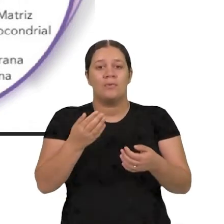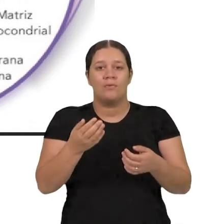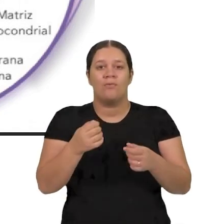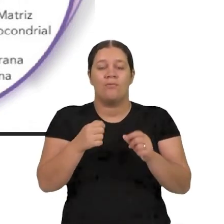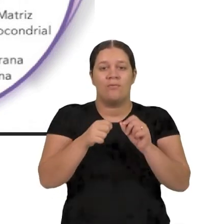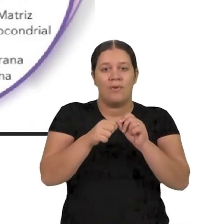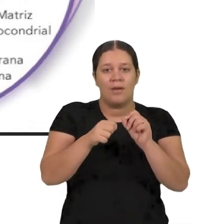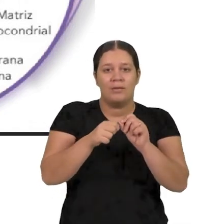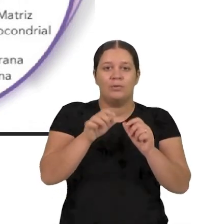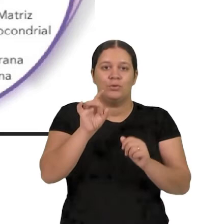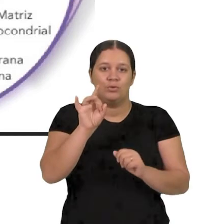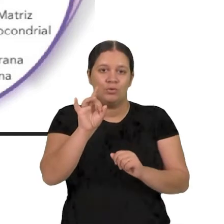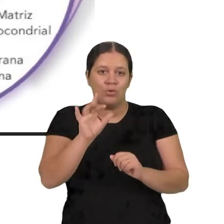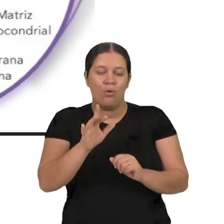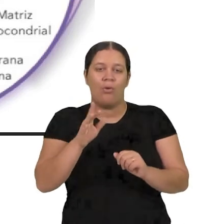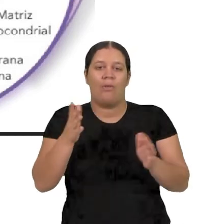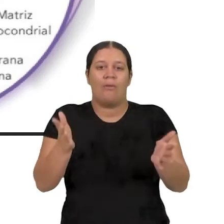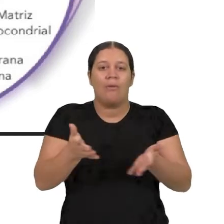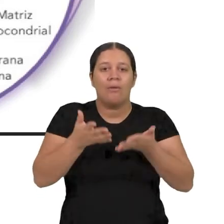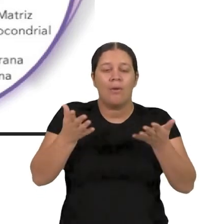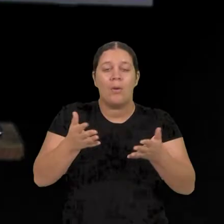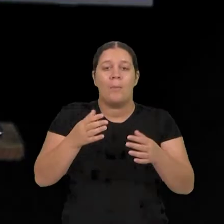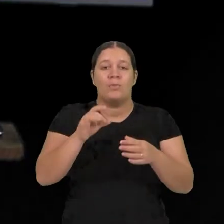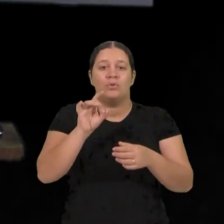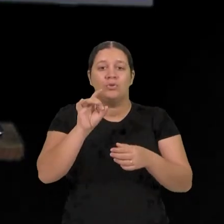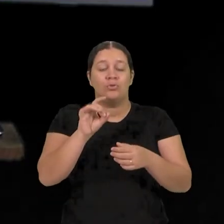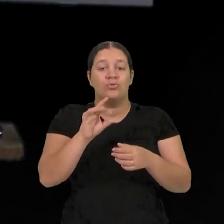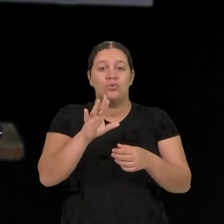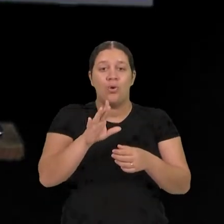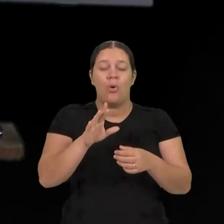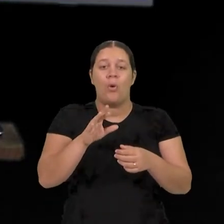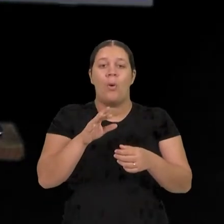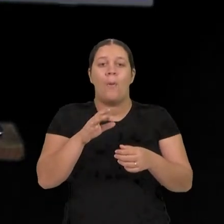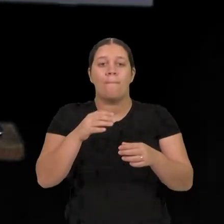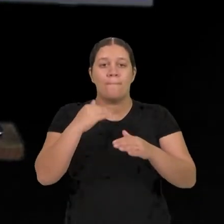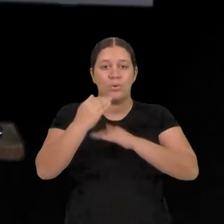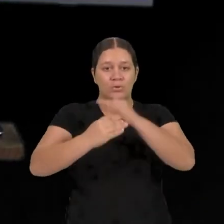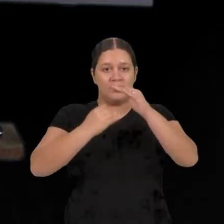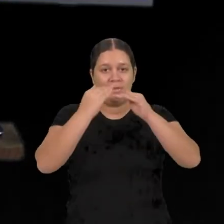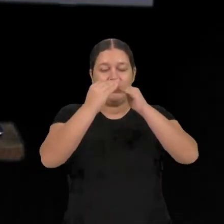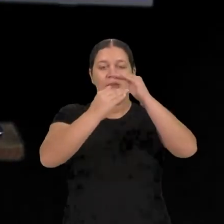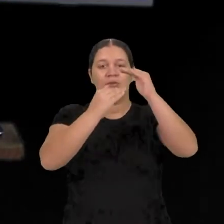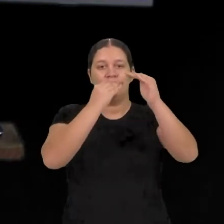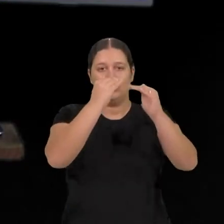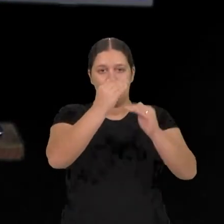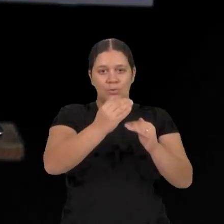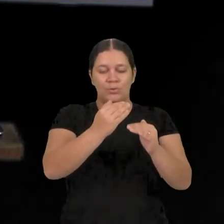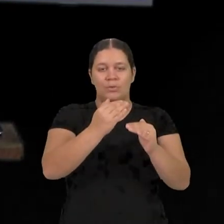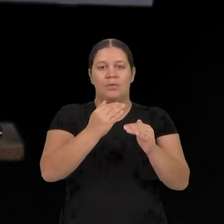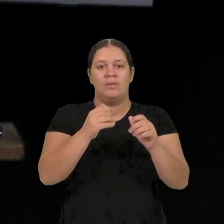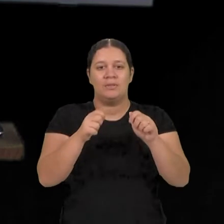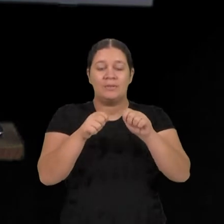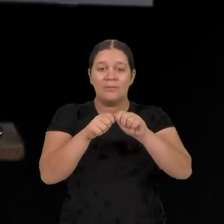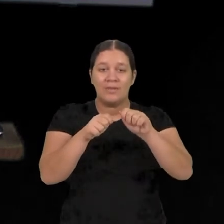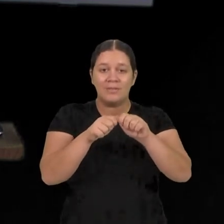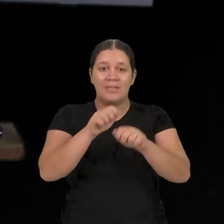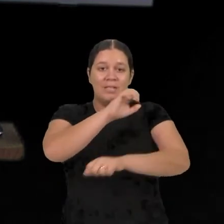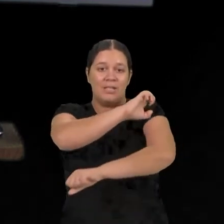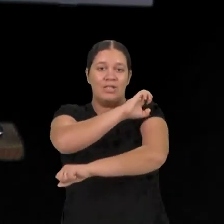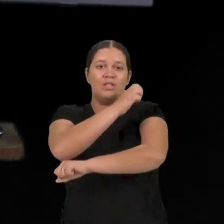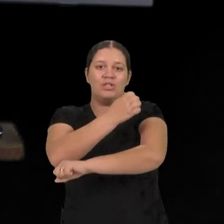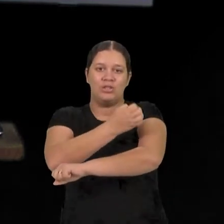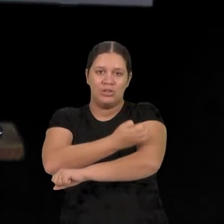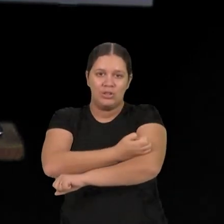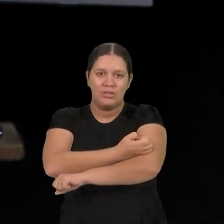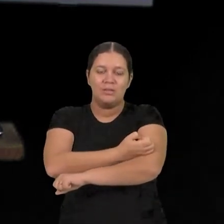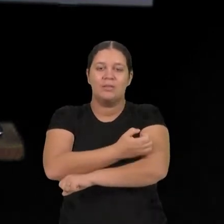que faz fermentação. Tá? Só que o processo de fermentação, ele produz muito menos energia